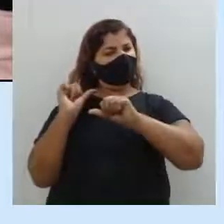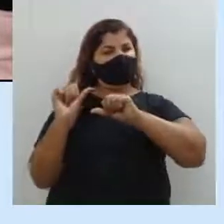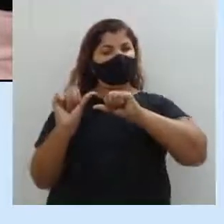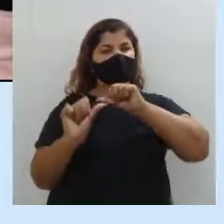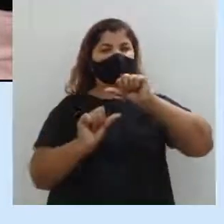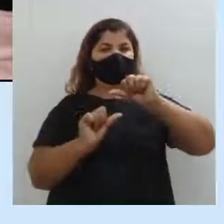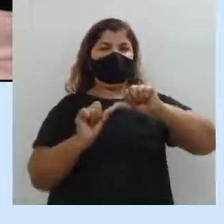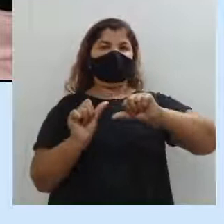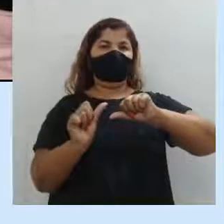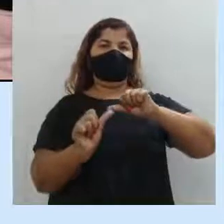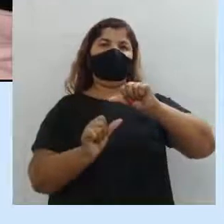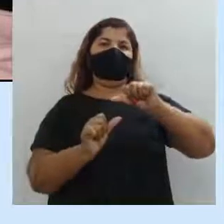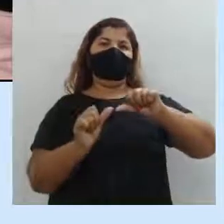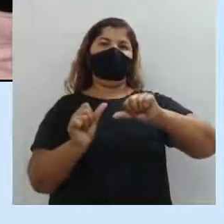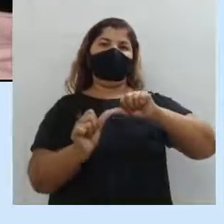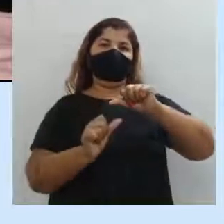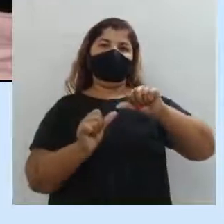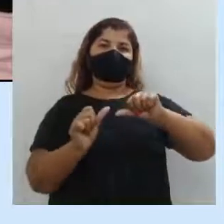modificando